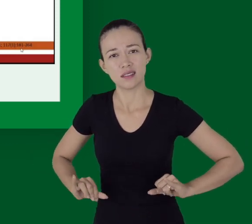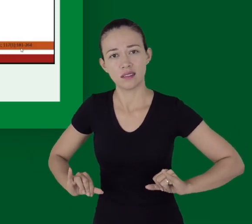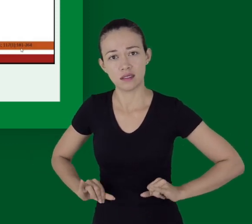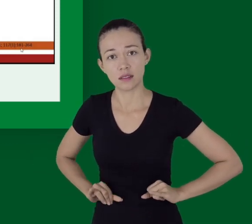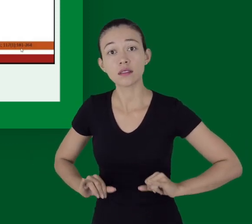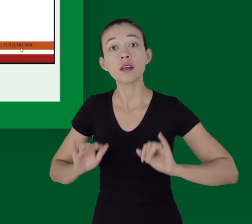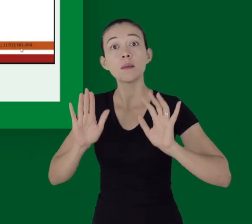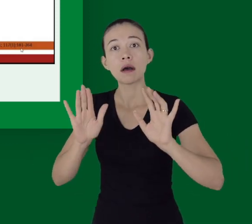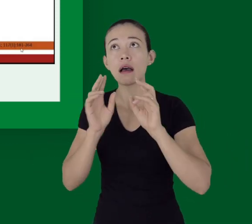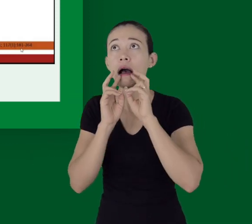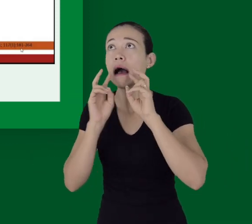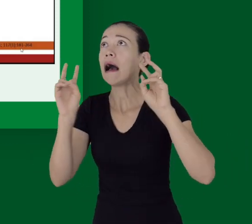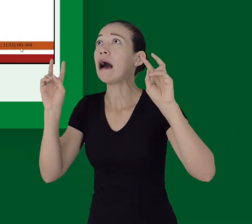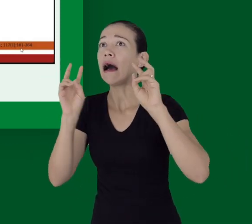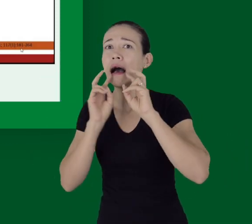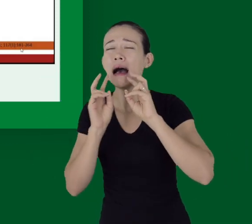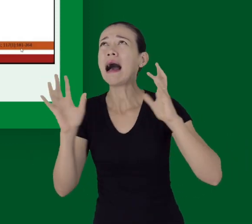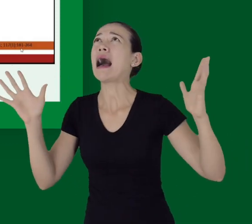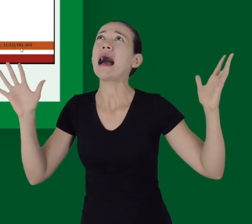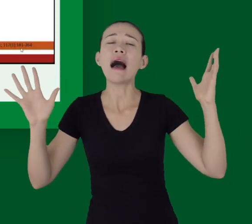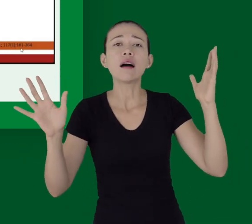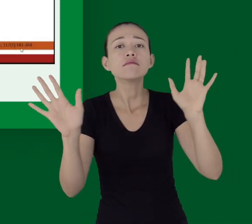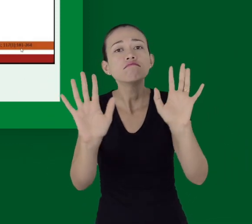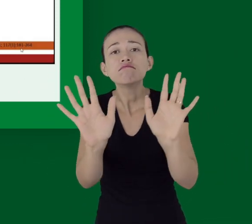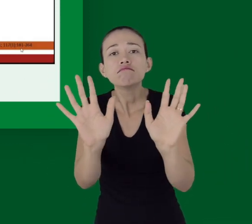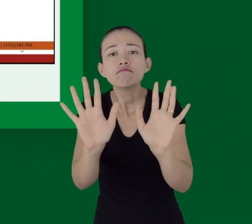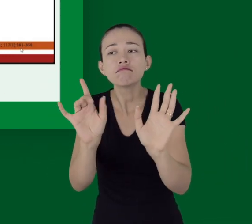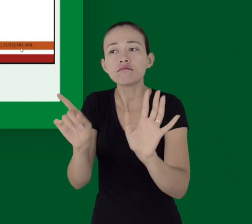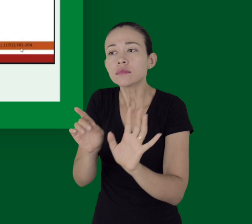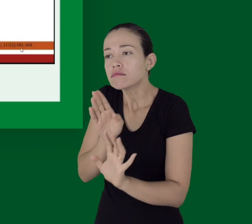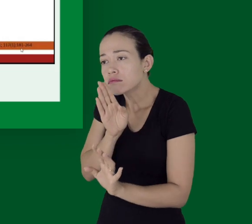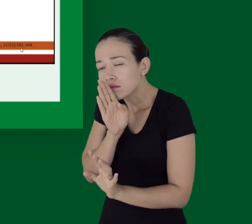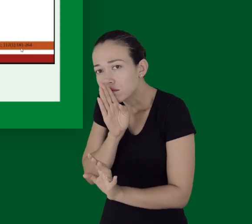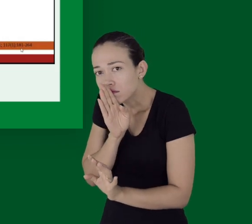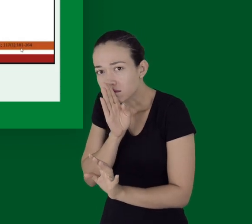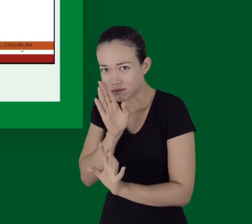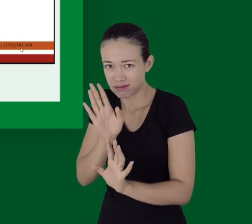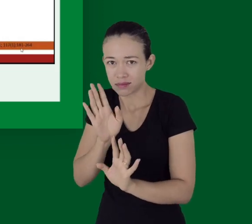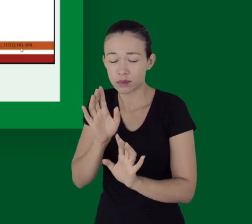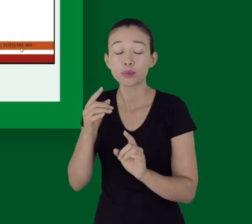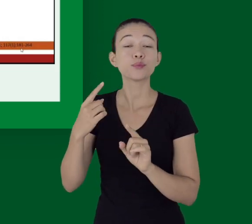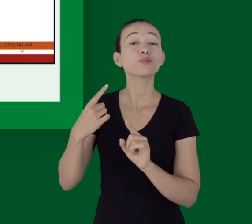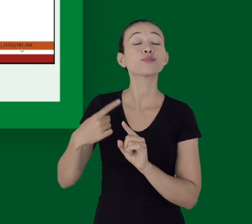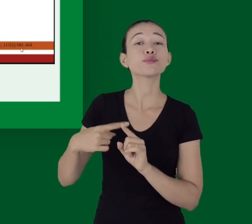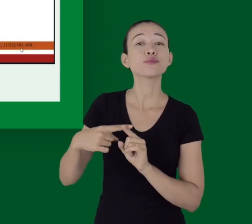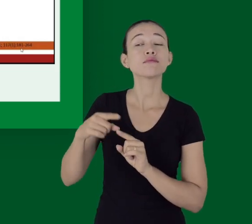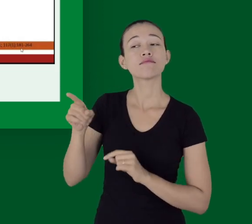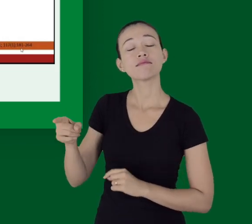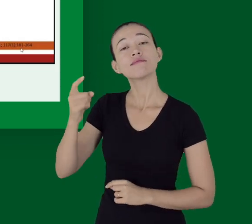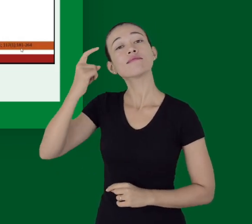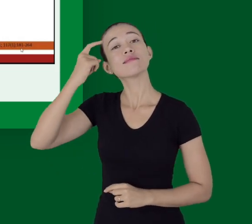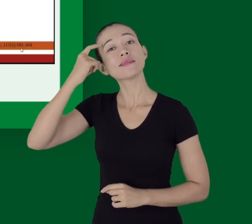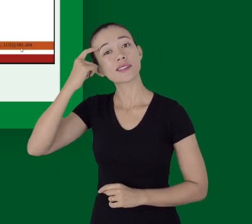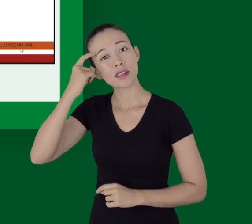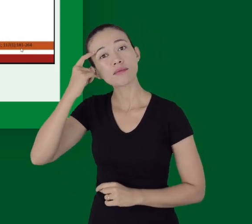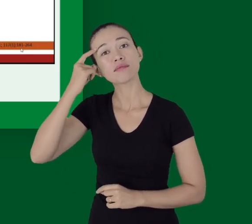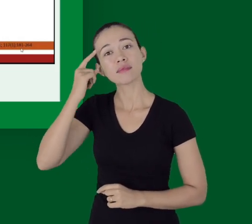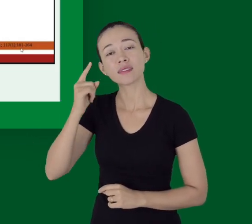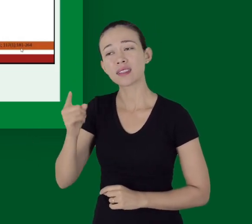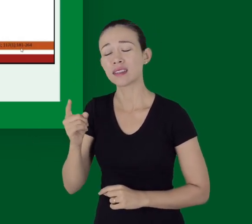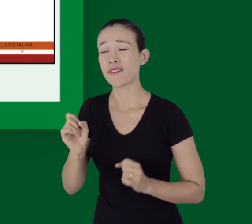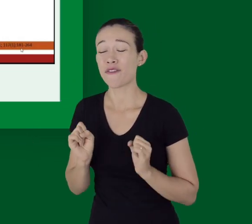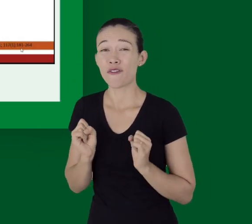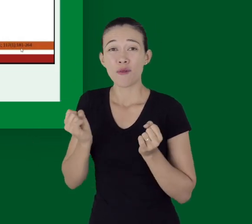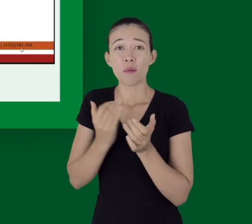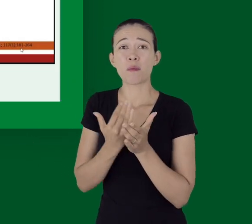piorar a dor. Tanto é que ele tenta fazer isso, provavelmente inicialmente, né, e não vai conseguir porque a dor vai piorar. Então ele começa a ficar